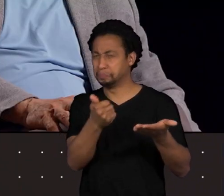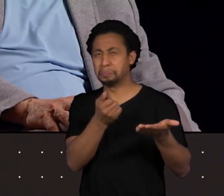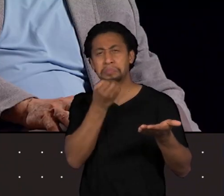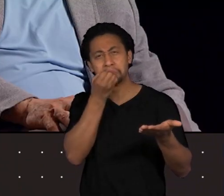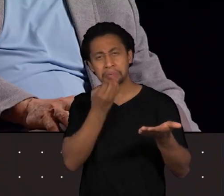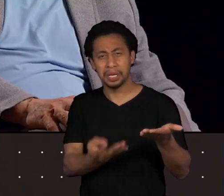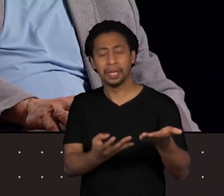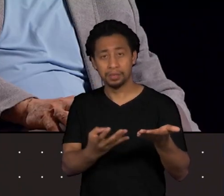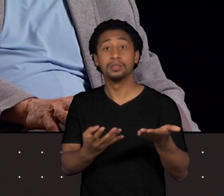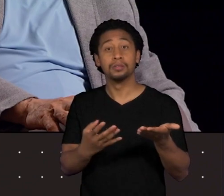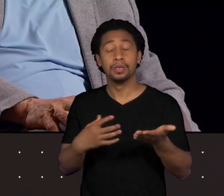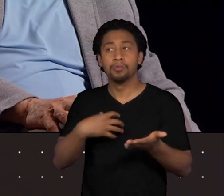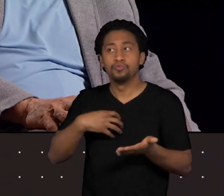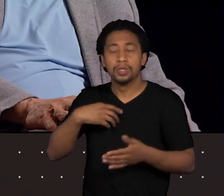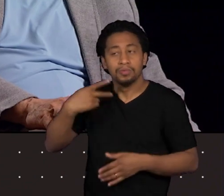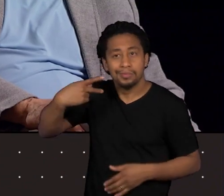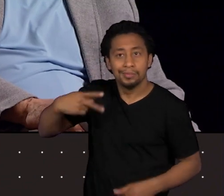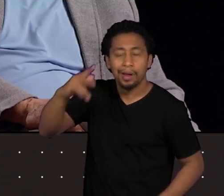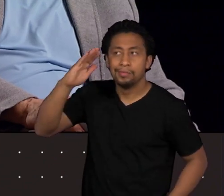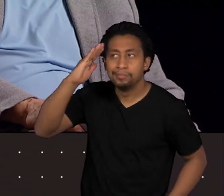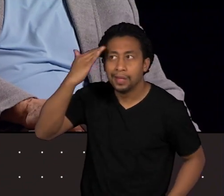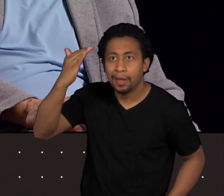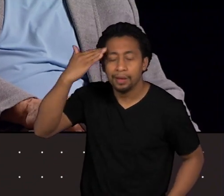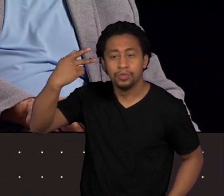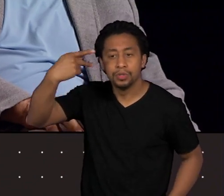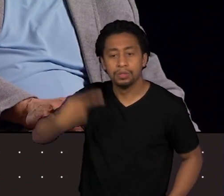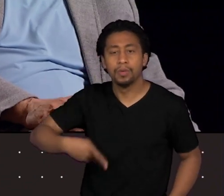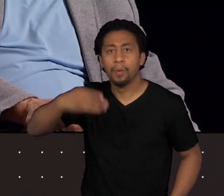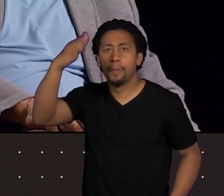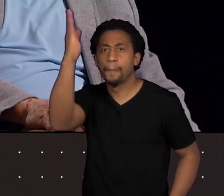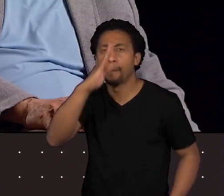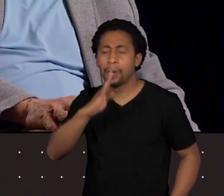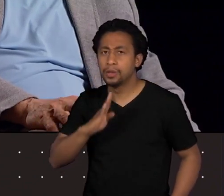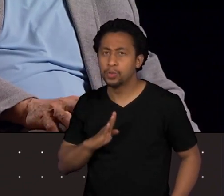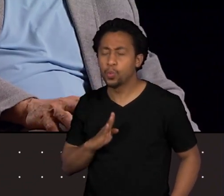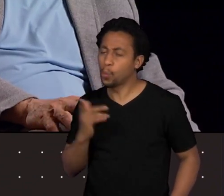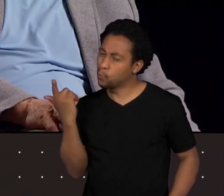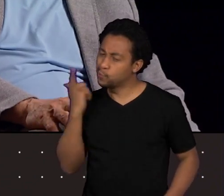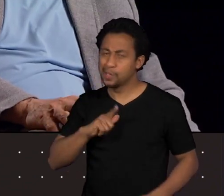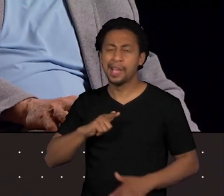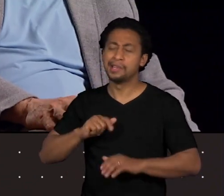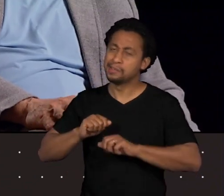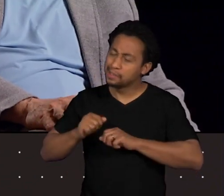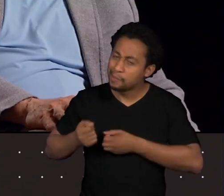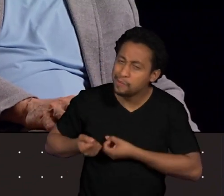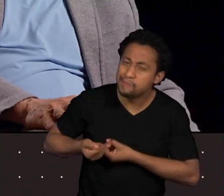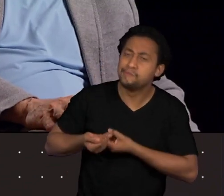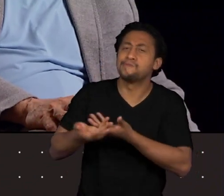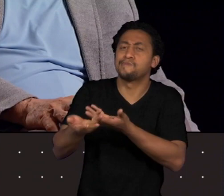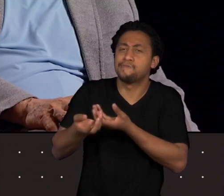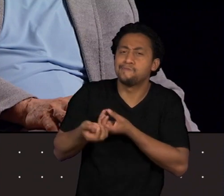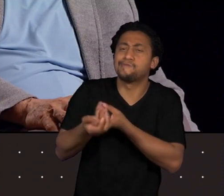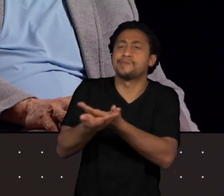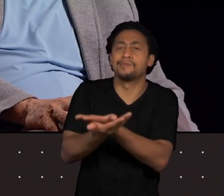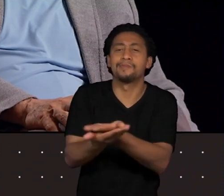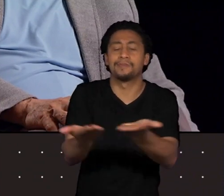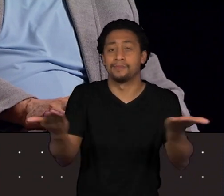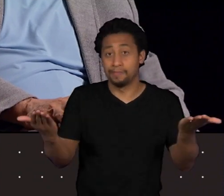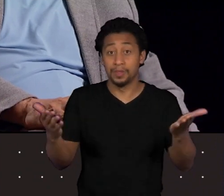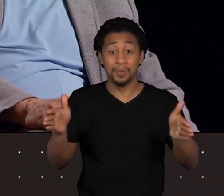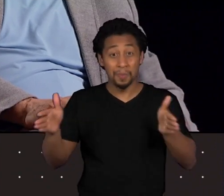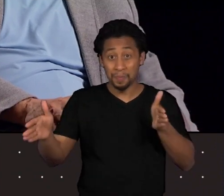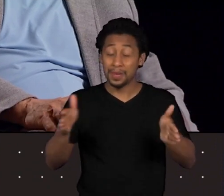interpretação ã de um Brasil profundo né e nesses tempos tão distópicos em que nós vivemos o